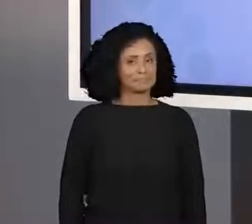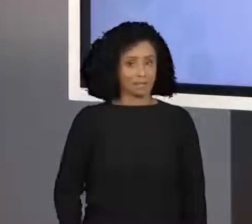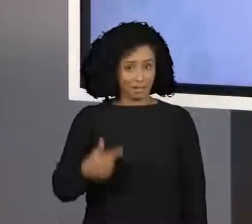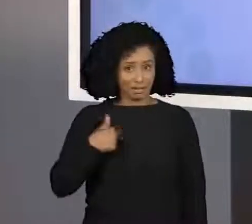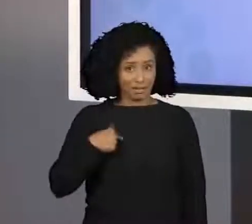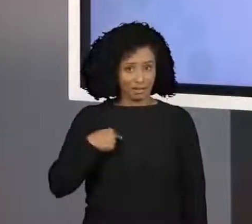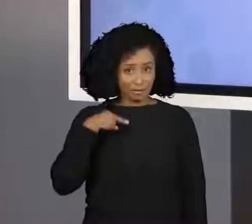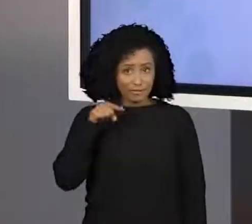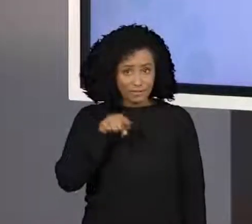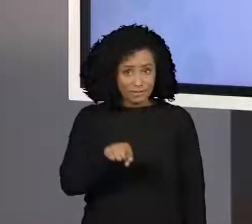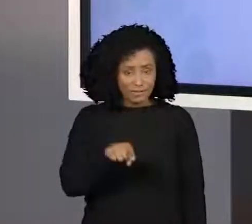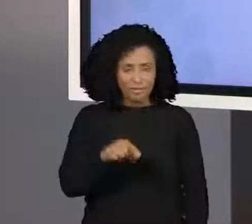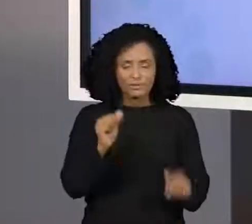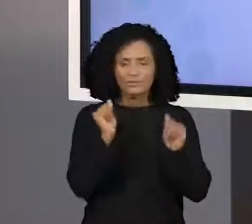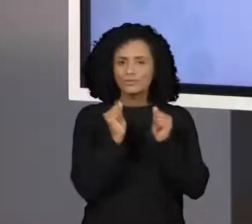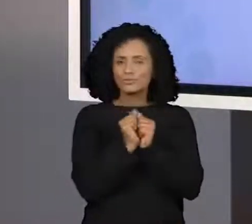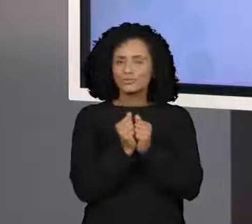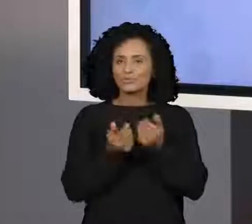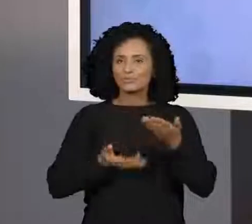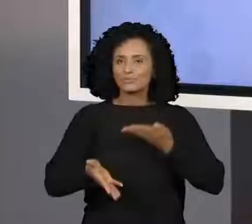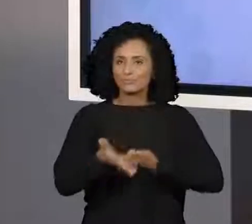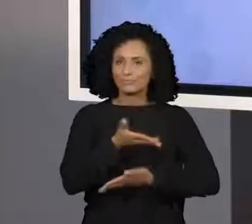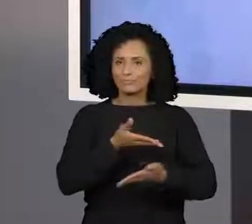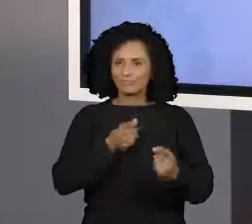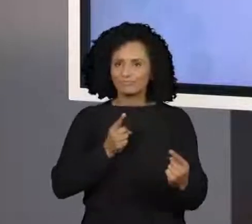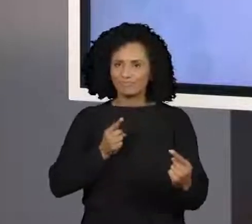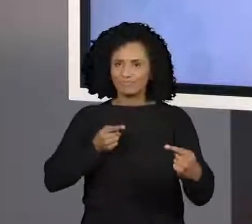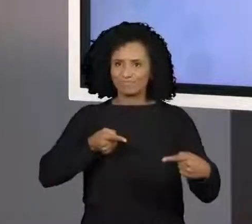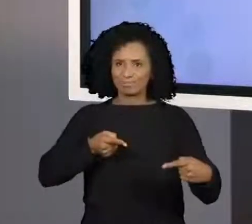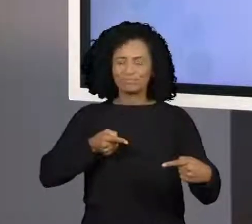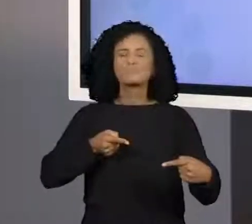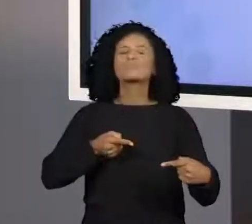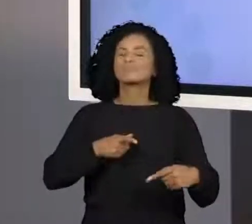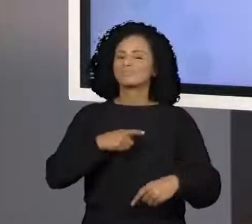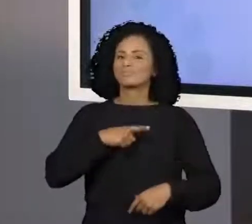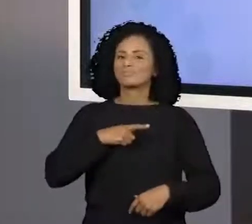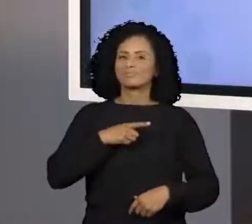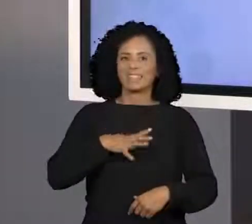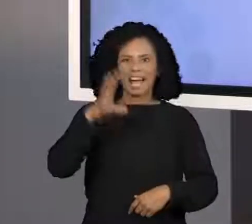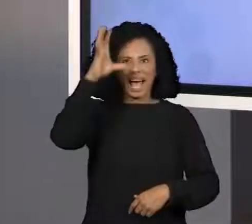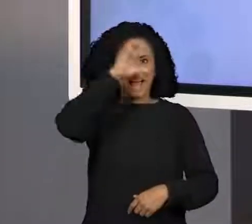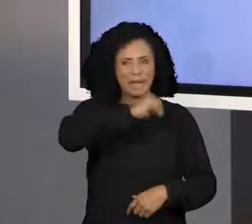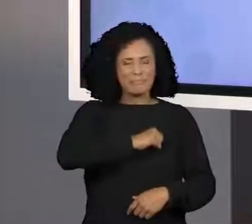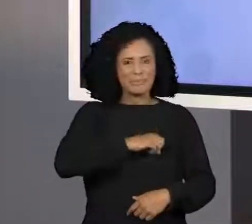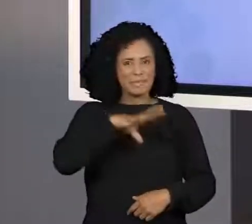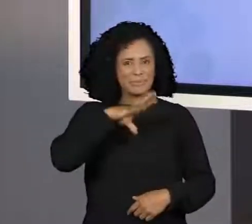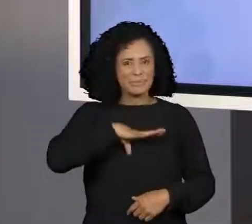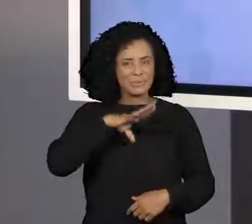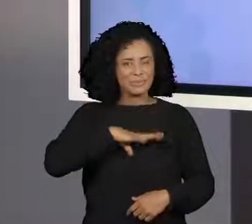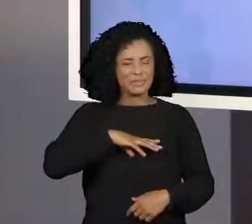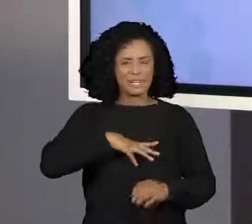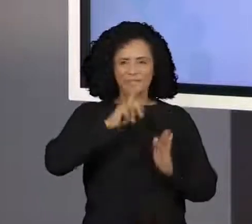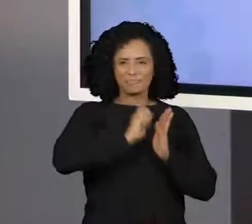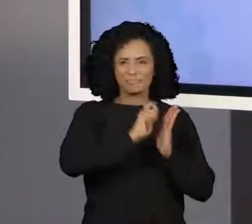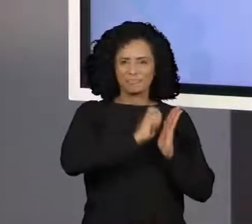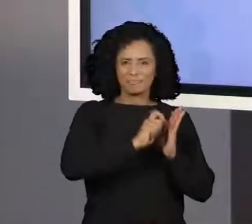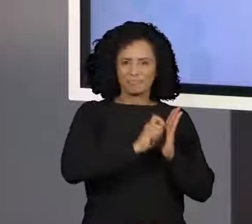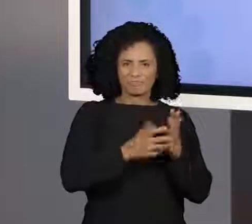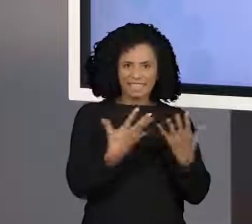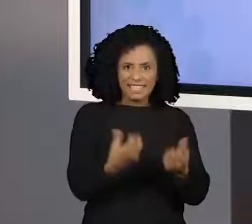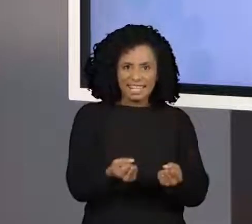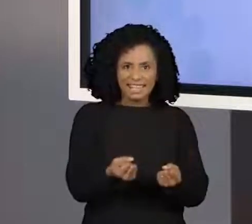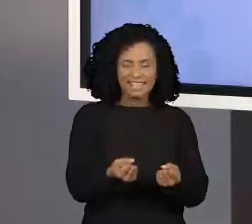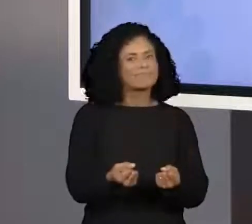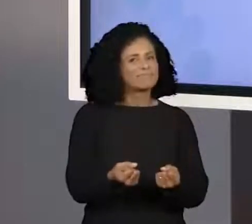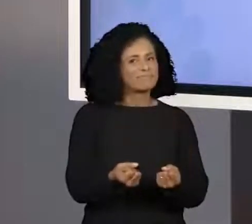você vamos desafiar, vamos aprender aí os desafios da língua portuguesa. Topa? Vamos